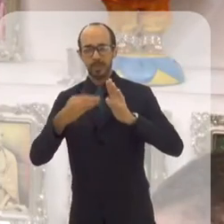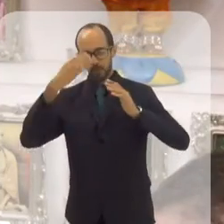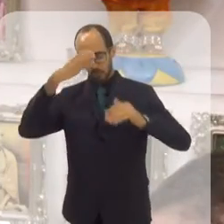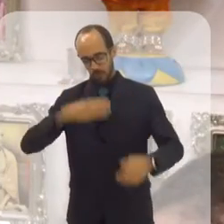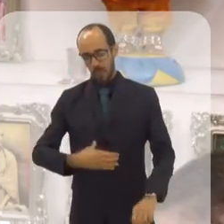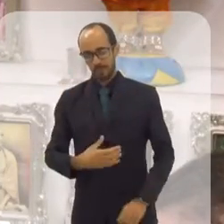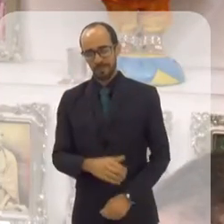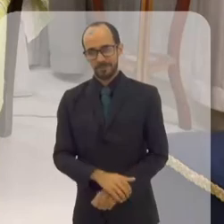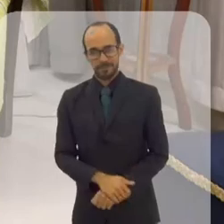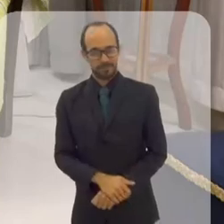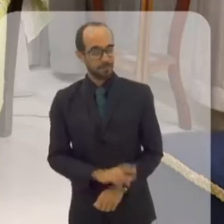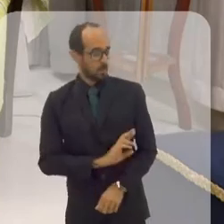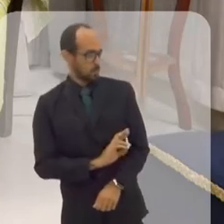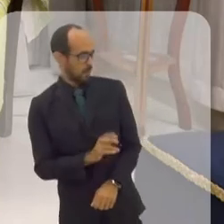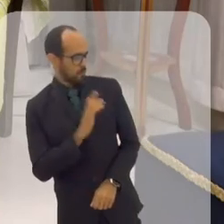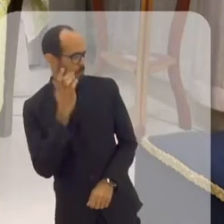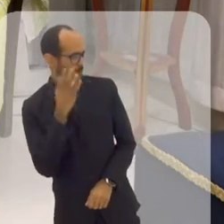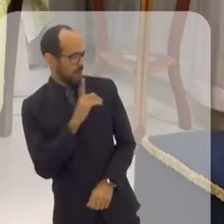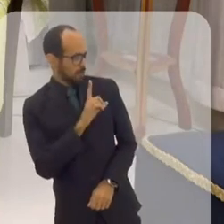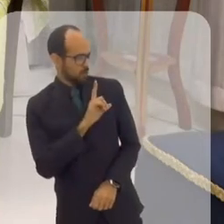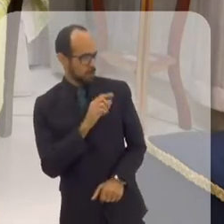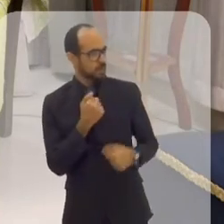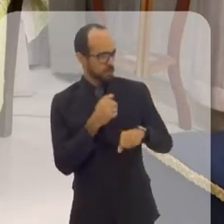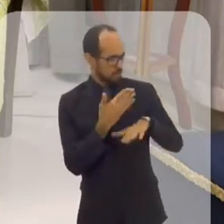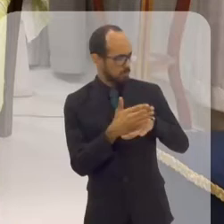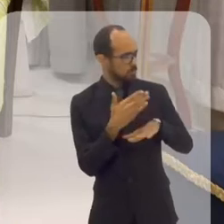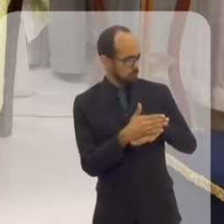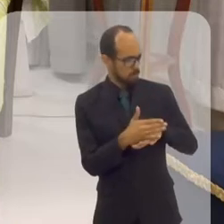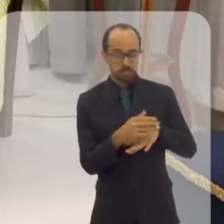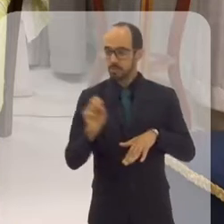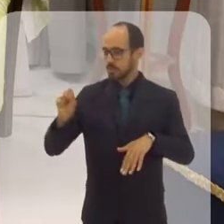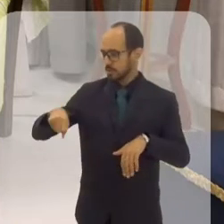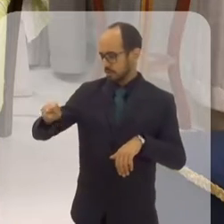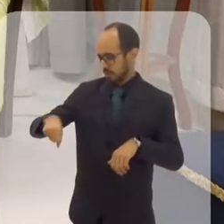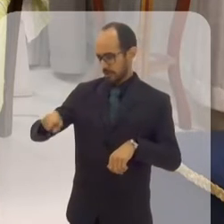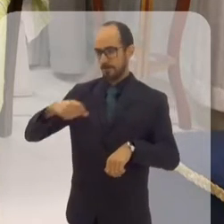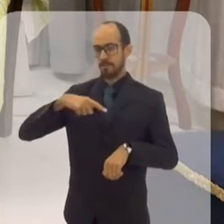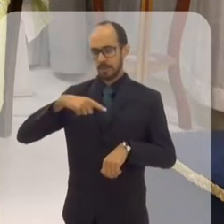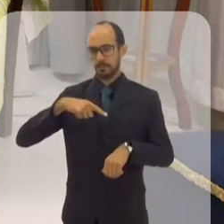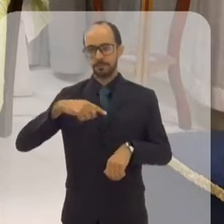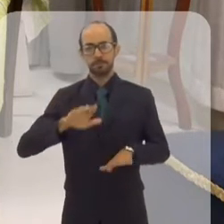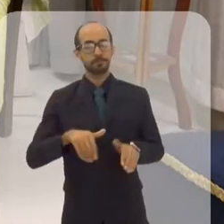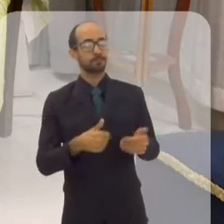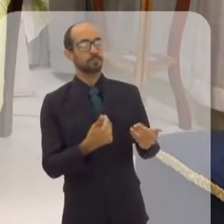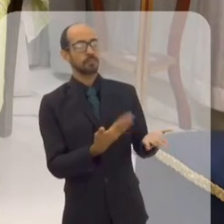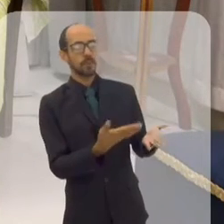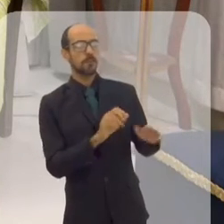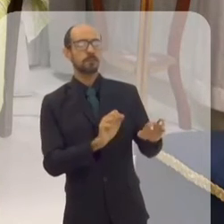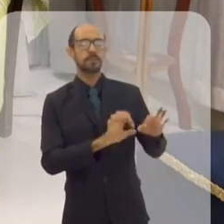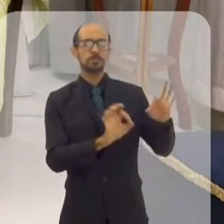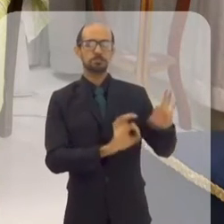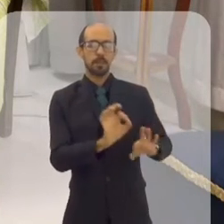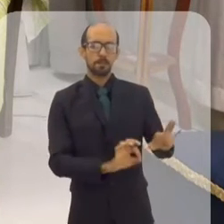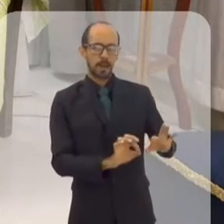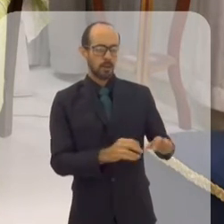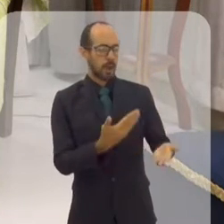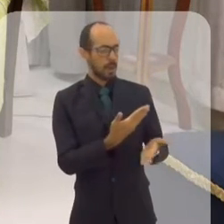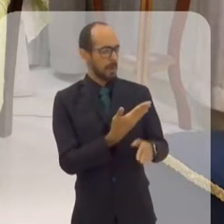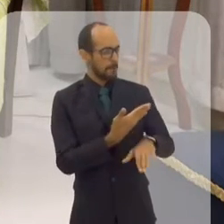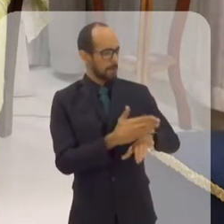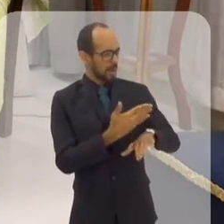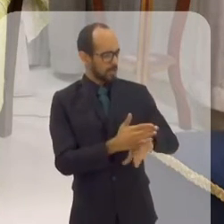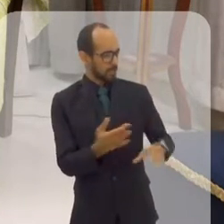chegou aqui e vou começar não é tanto amigo entendendo preparo dentro desse preparo a